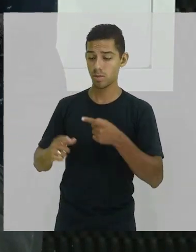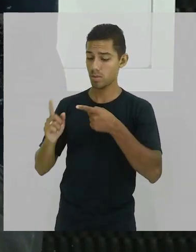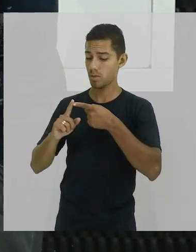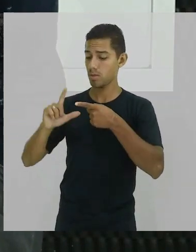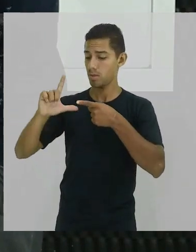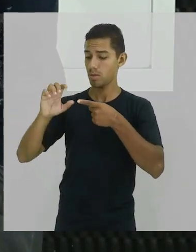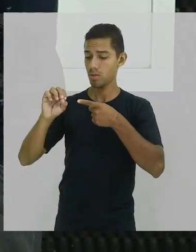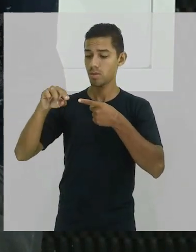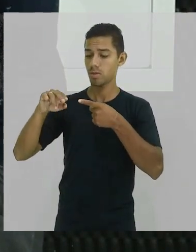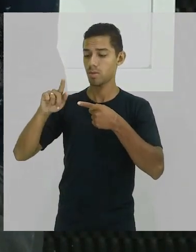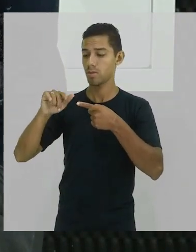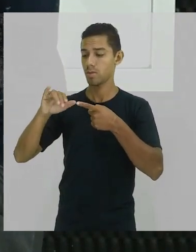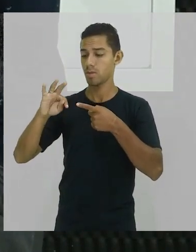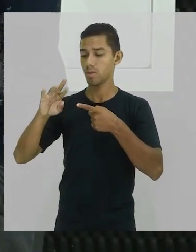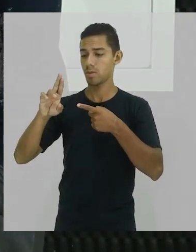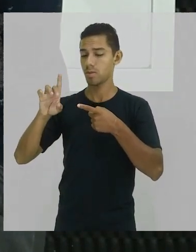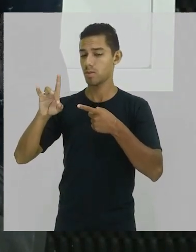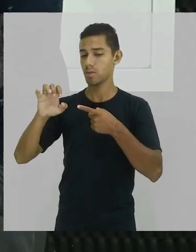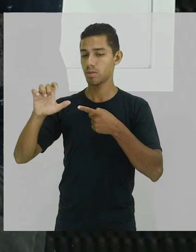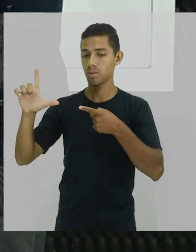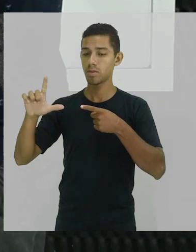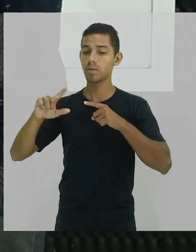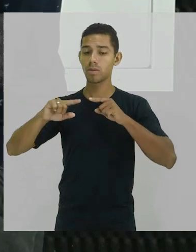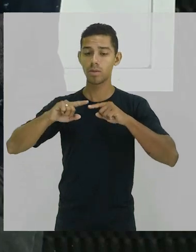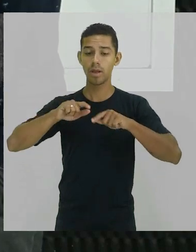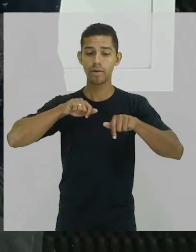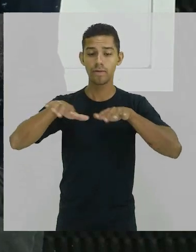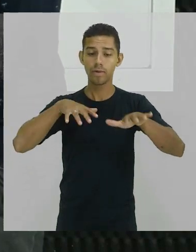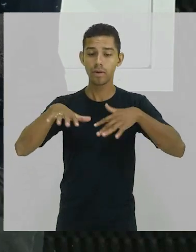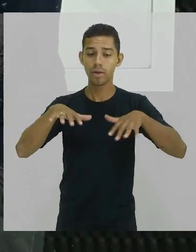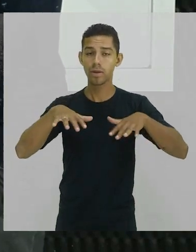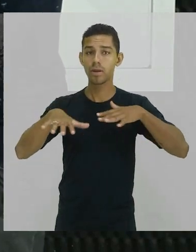e propagação. Então, esse aqui de baixo.